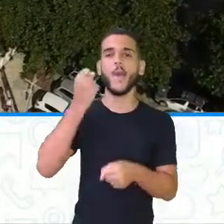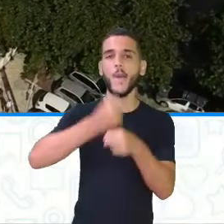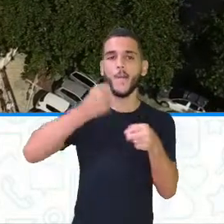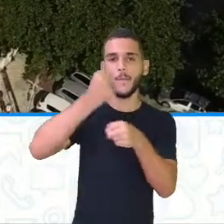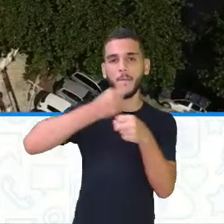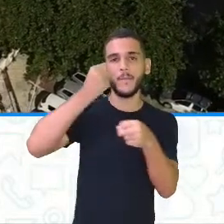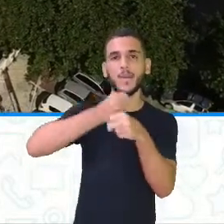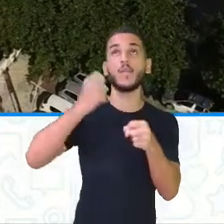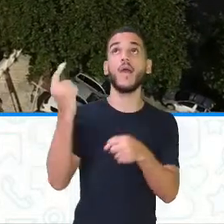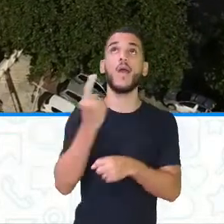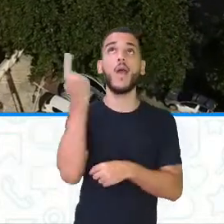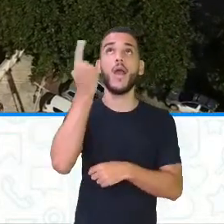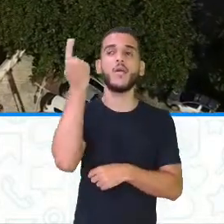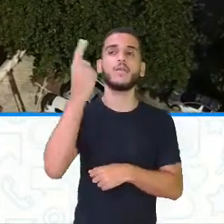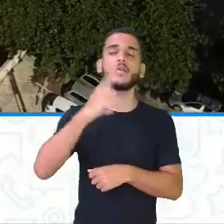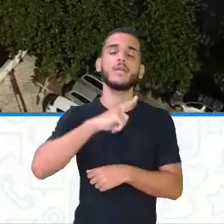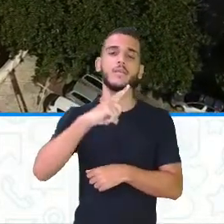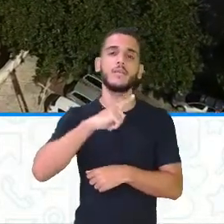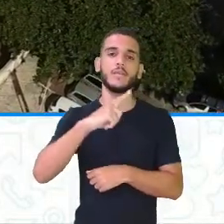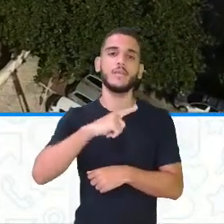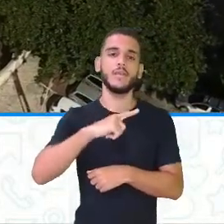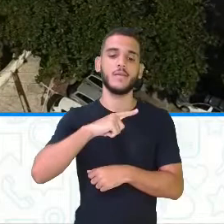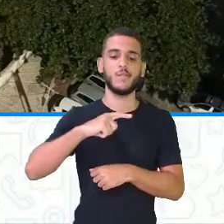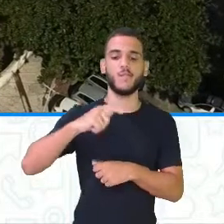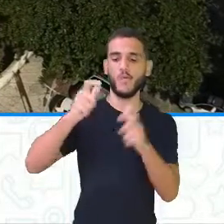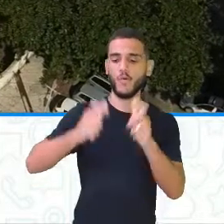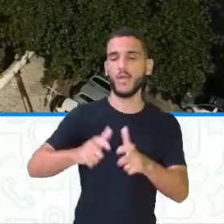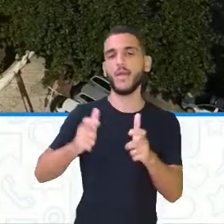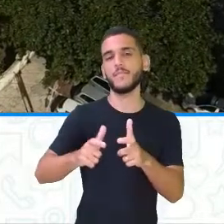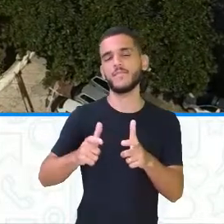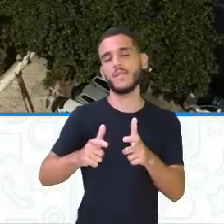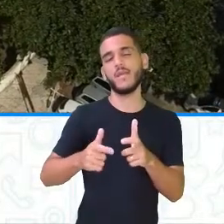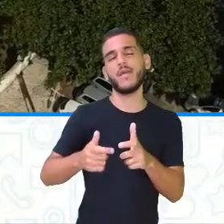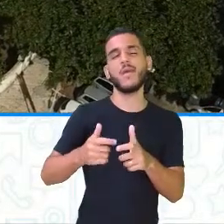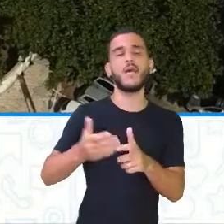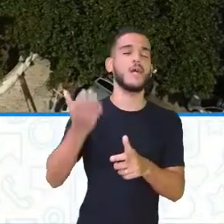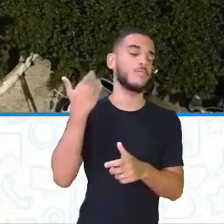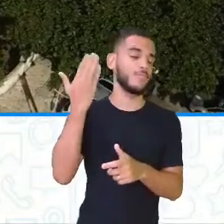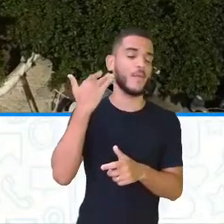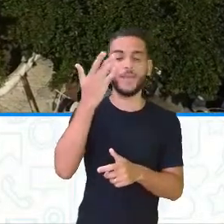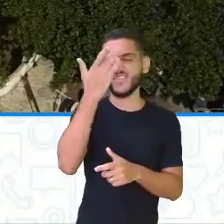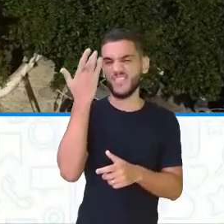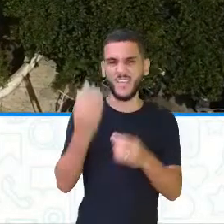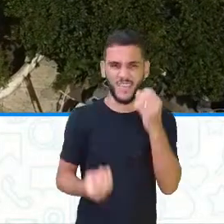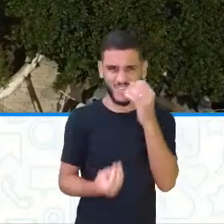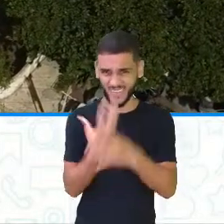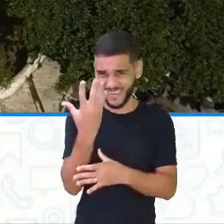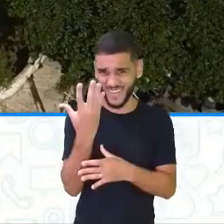naquele espaço. Antigamente as pessoas não conseguiam criar esses prédios altos assim como a gente vê